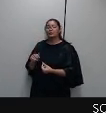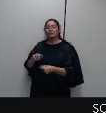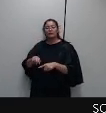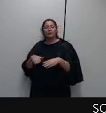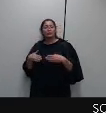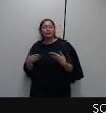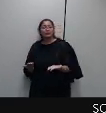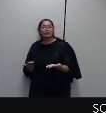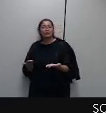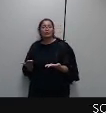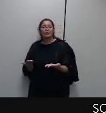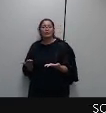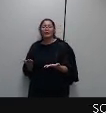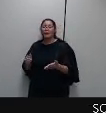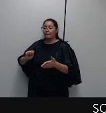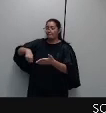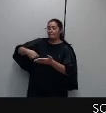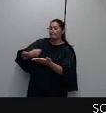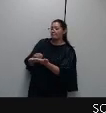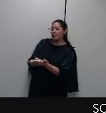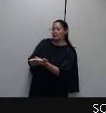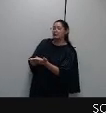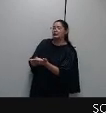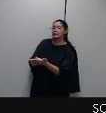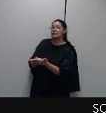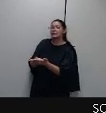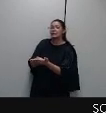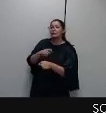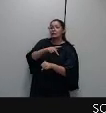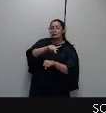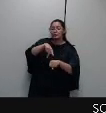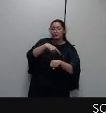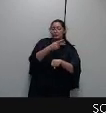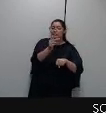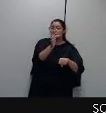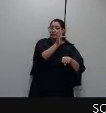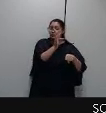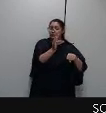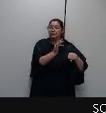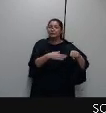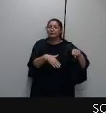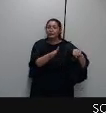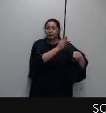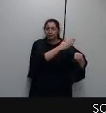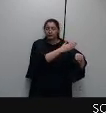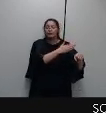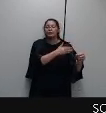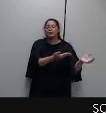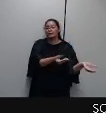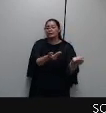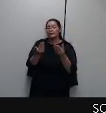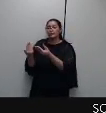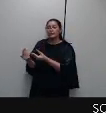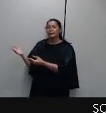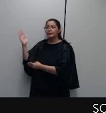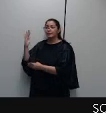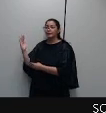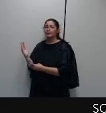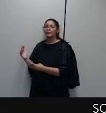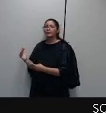teriam pagar os tributos correspondentes especificamente aí o imposto de renda correspondente E aí